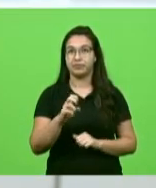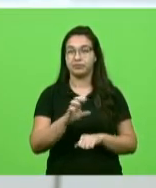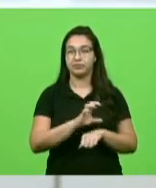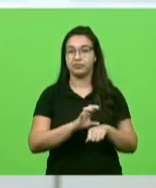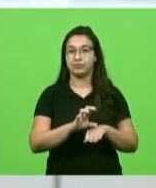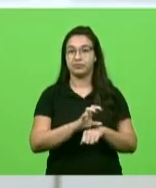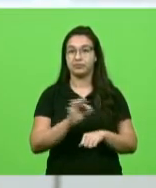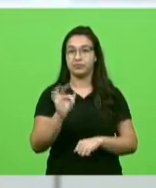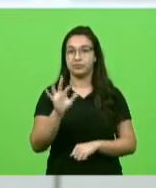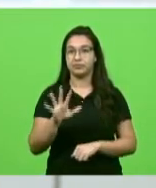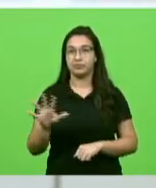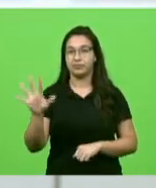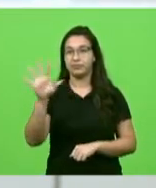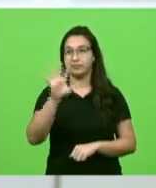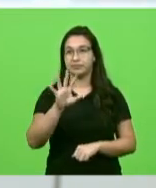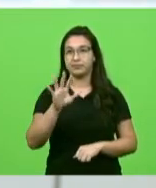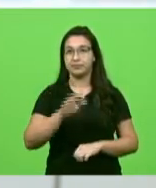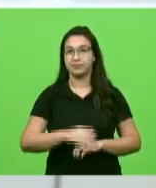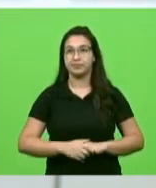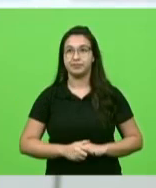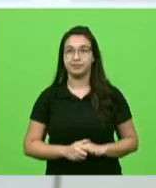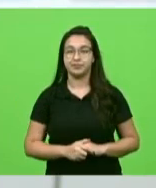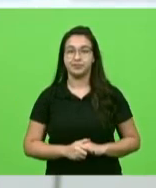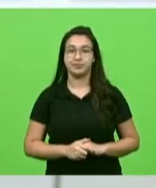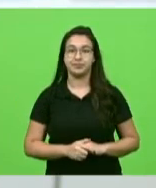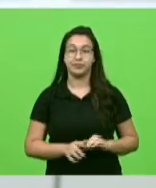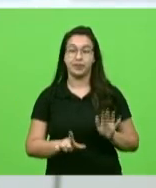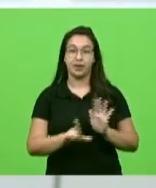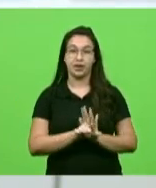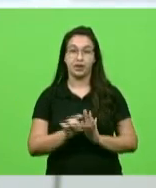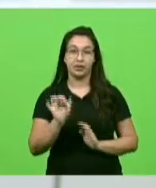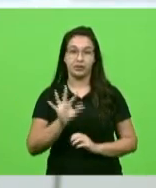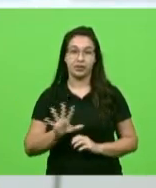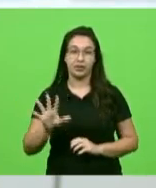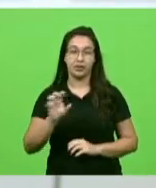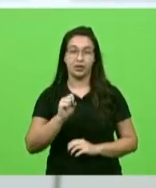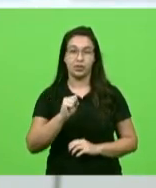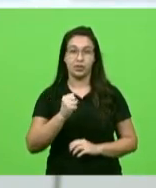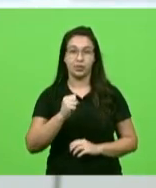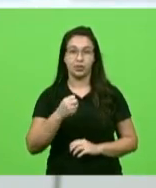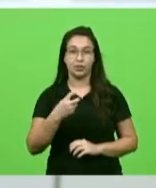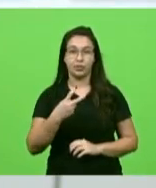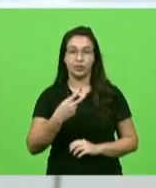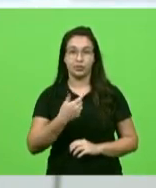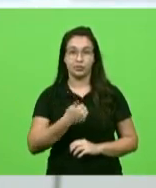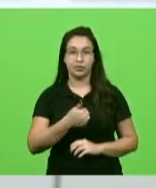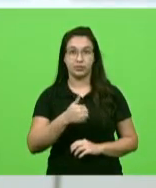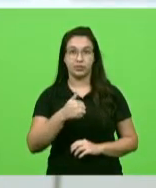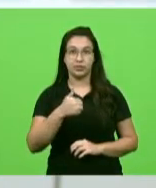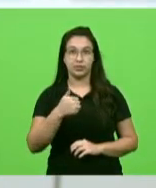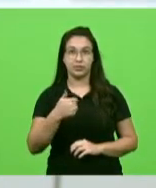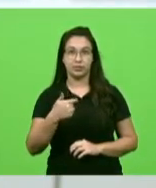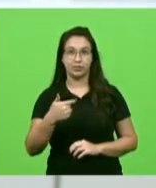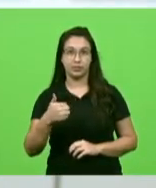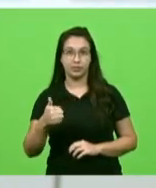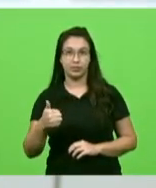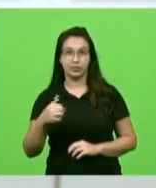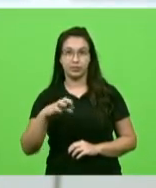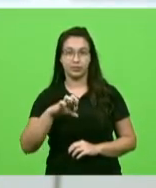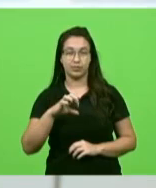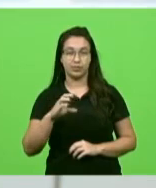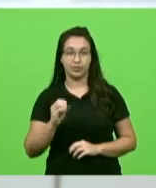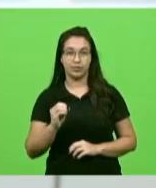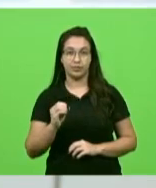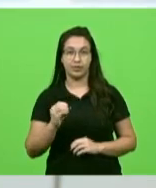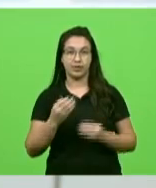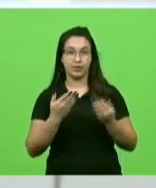Federal a própria lei federal 8.200 8112/90 se